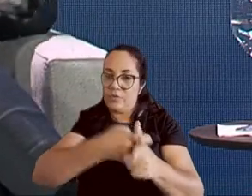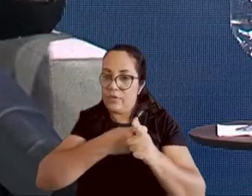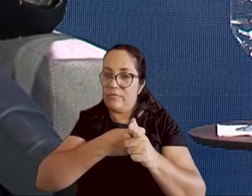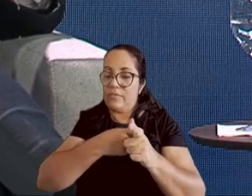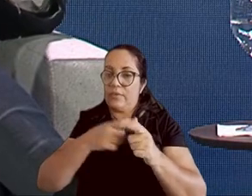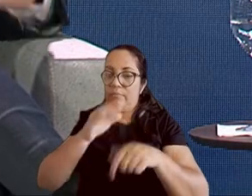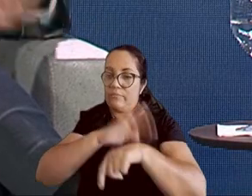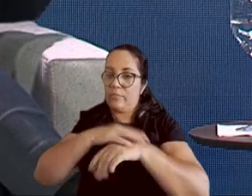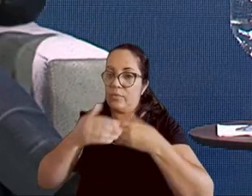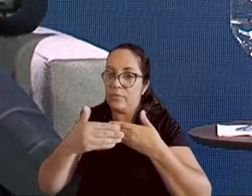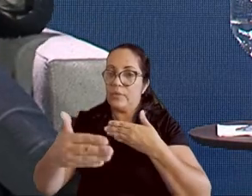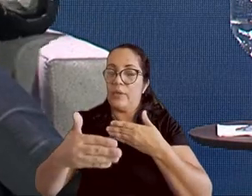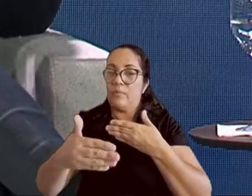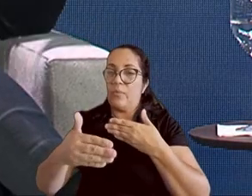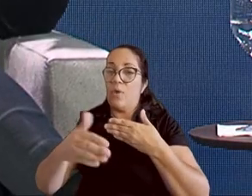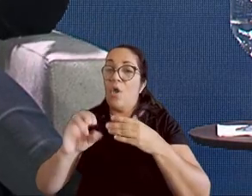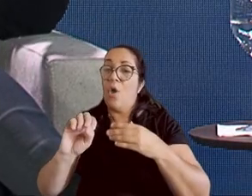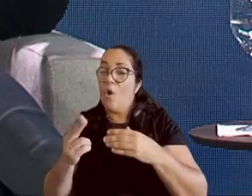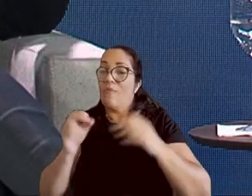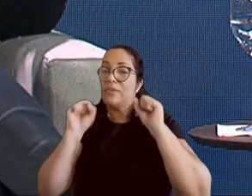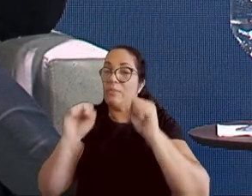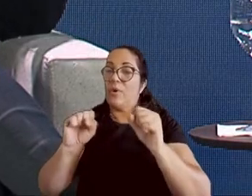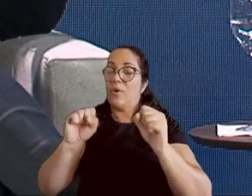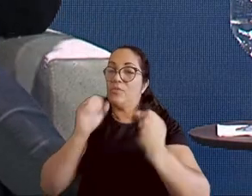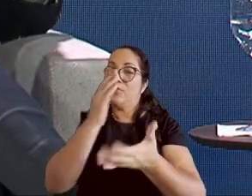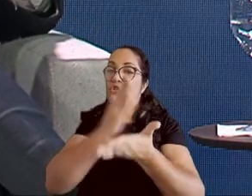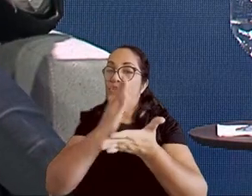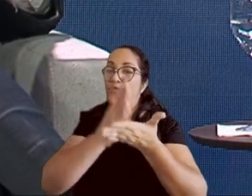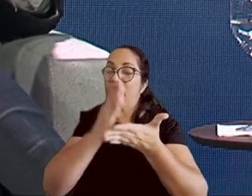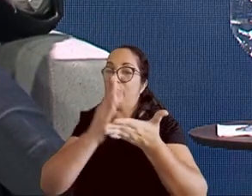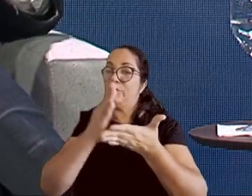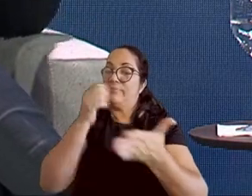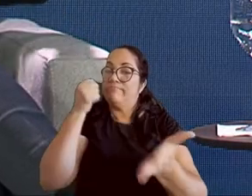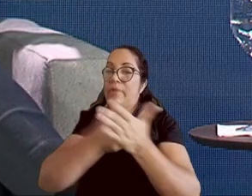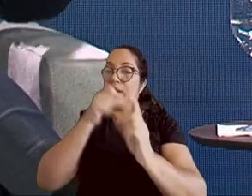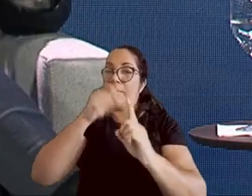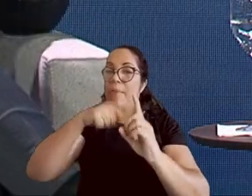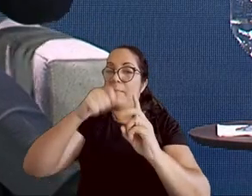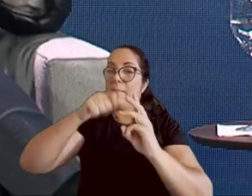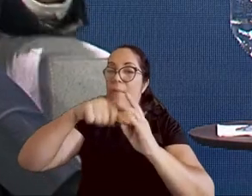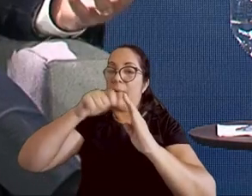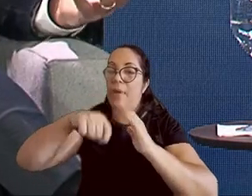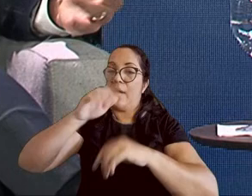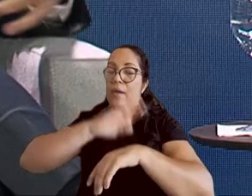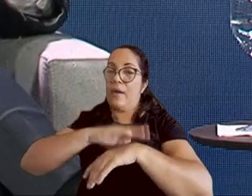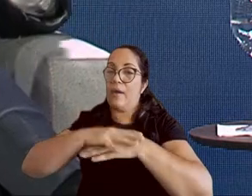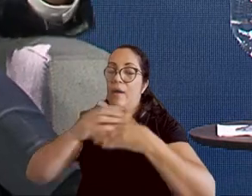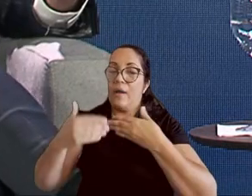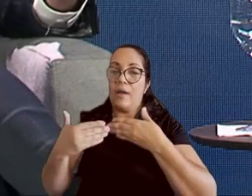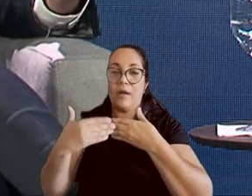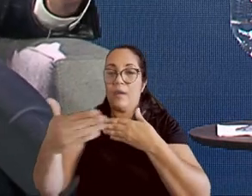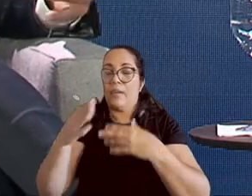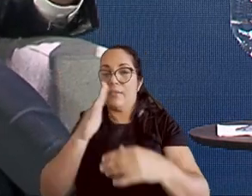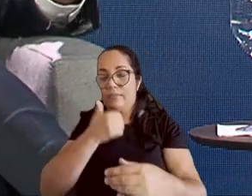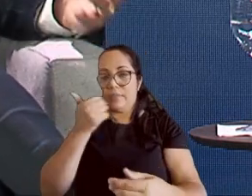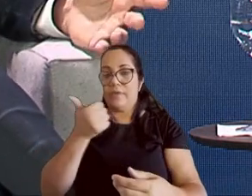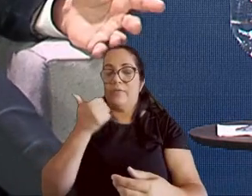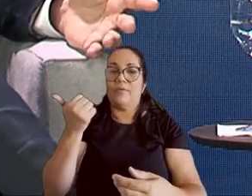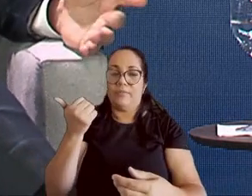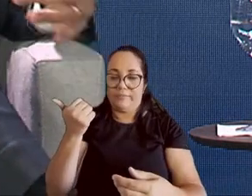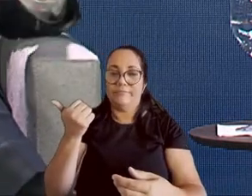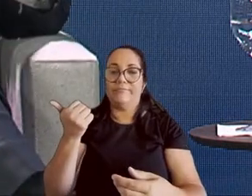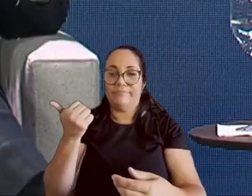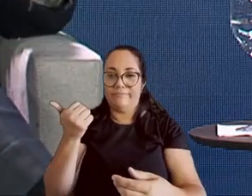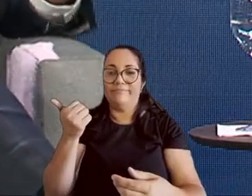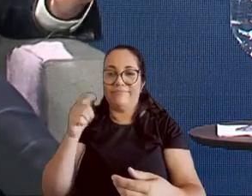de dividir o Upside da empresa não equiti é ao longo do tempo entre você entre o criador e o acionista pode ser um negócio interessante para